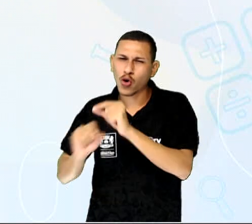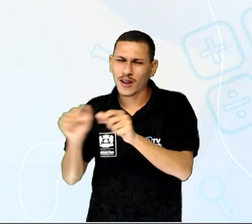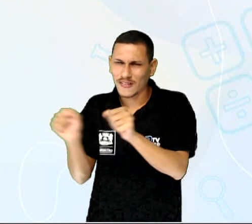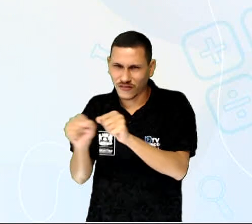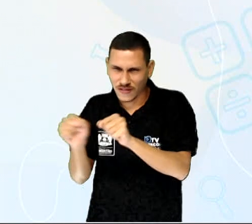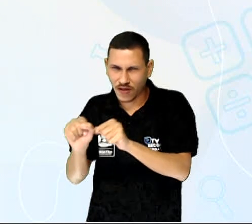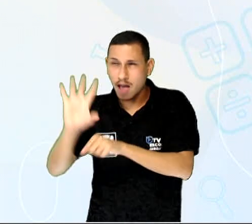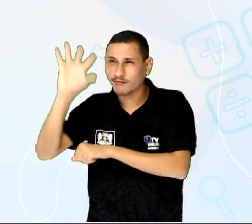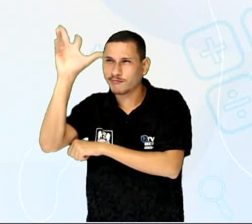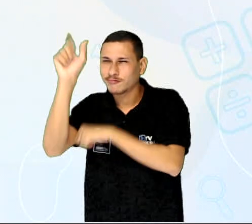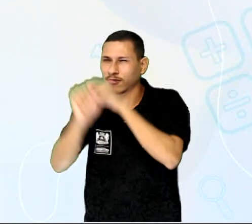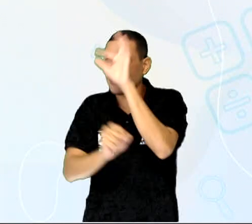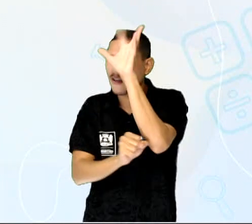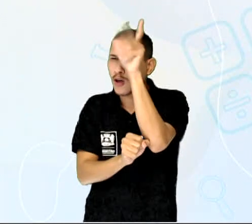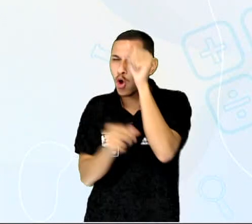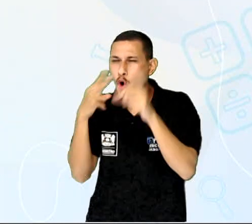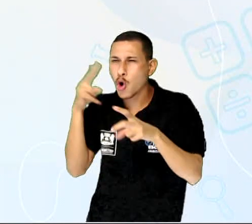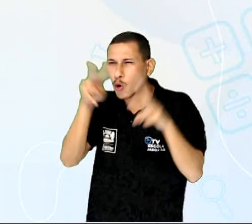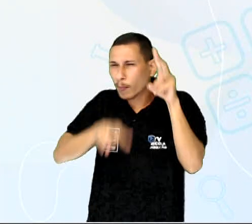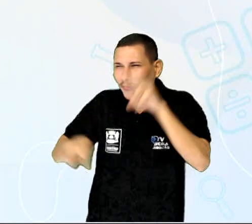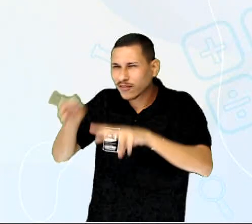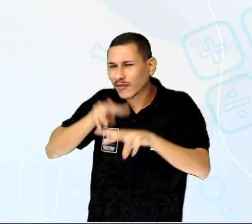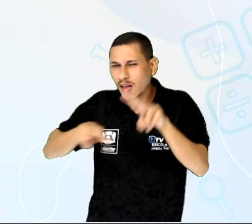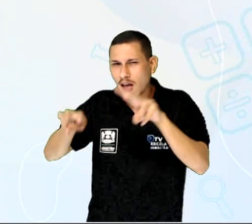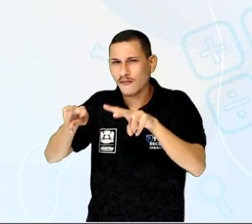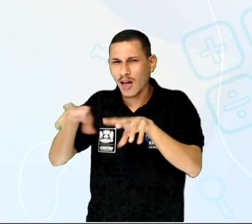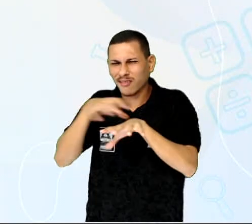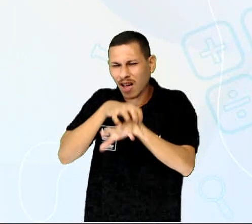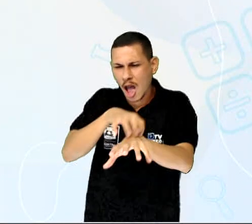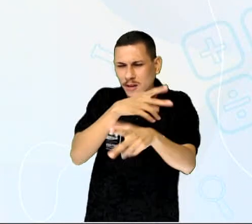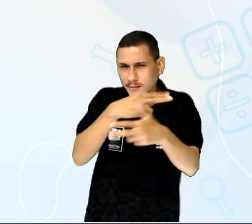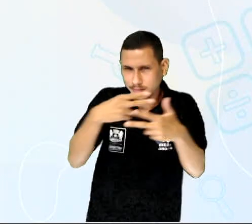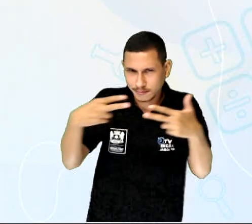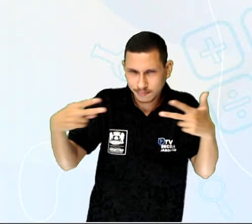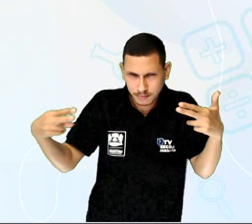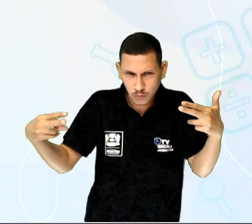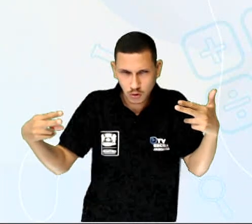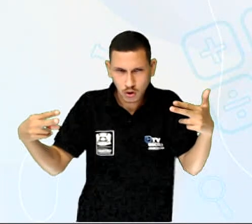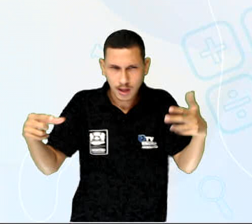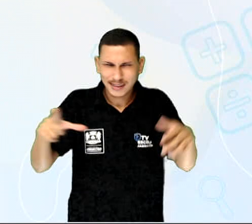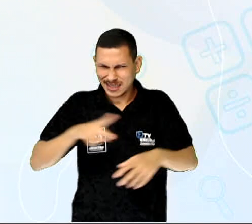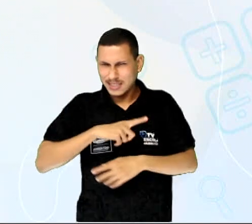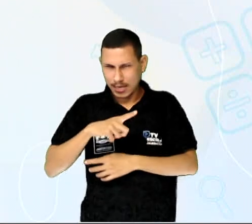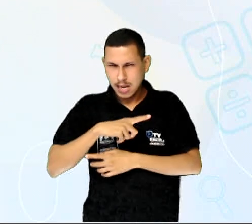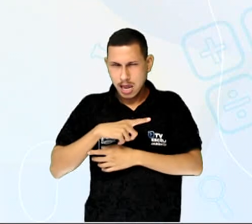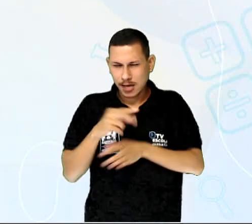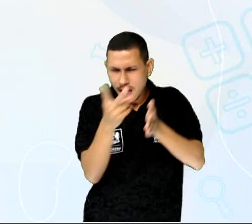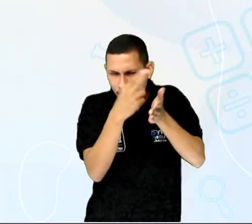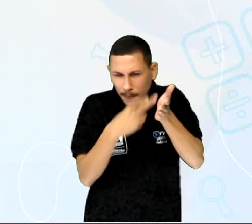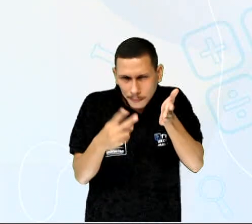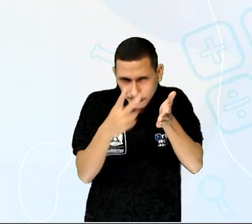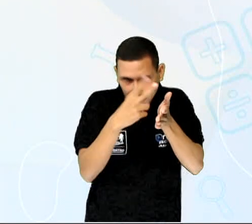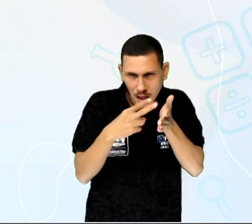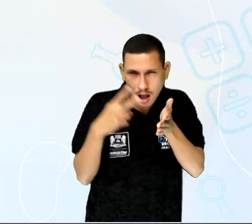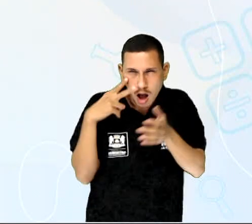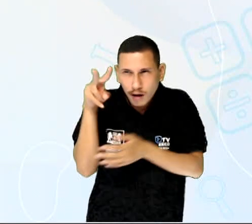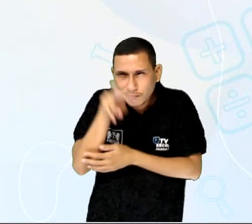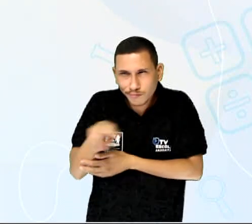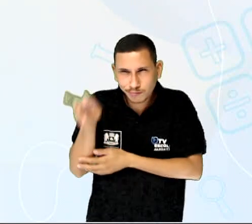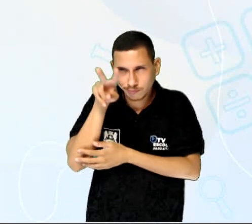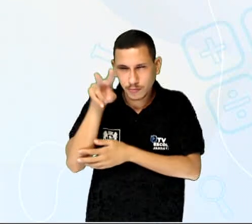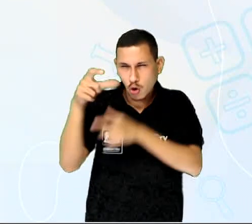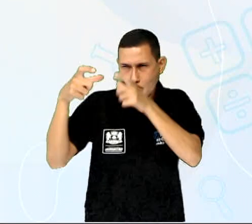Vocês estão observando a quantidade de transportes que tem nessa